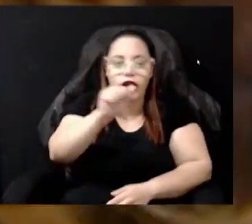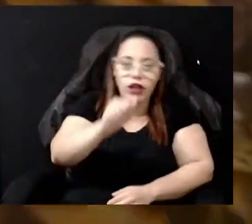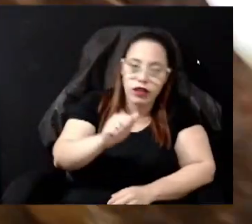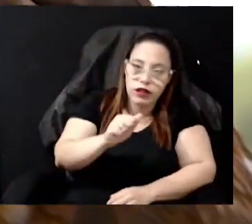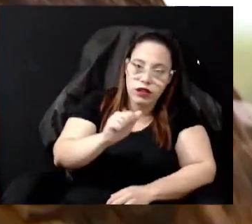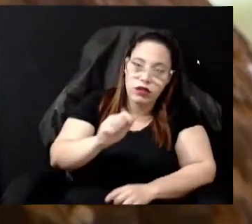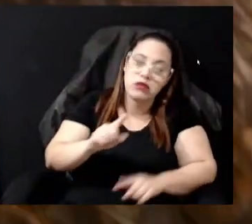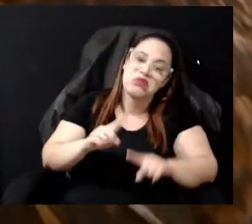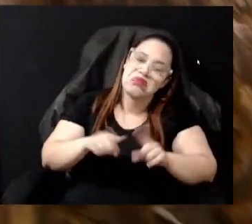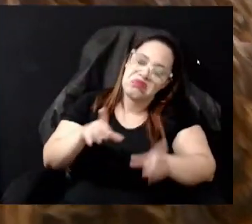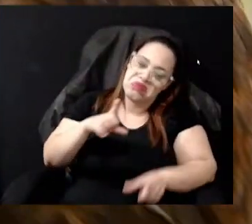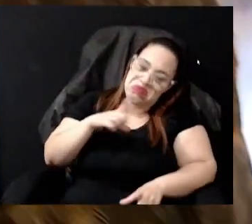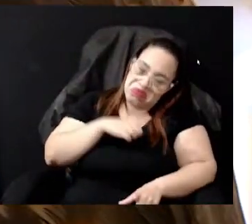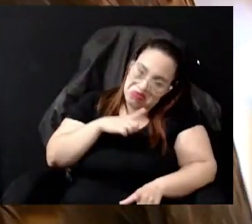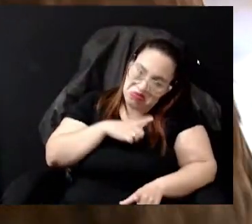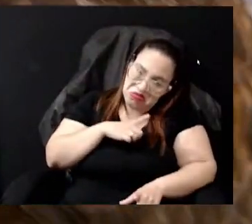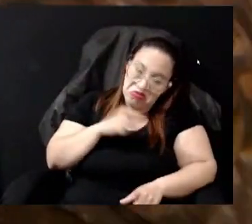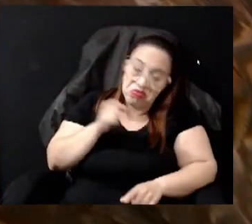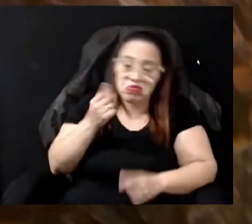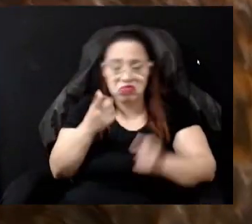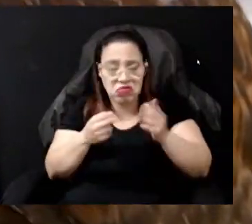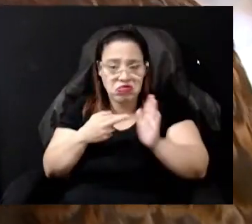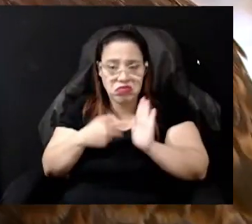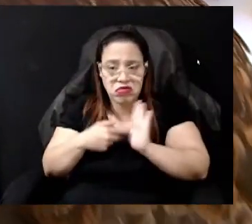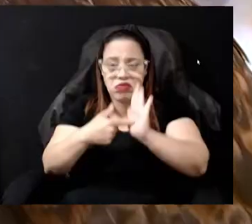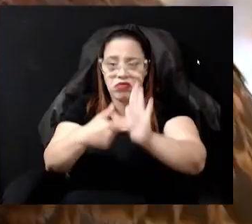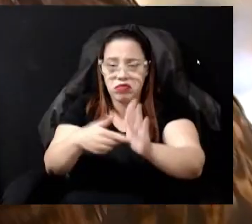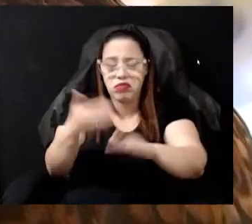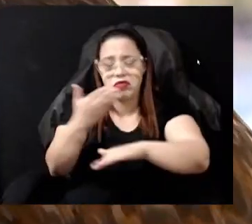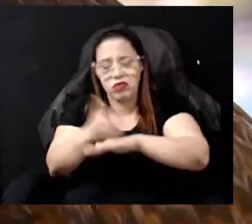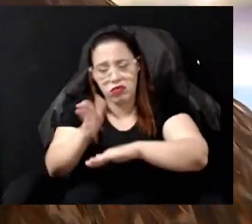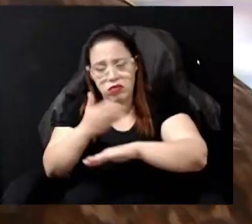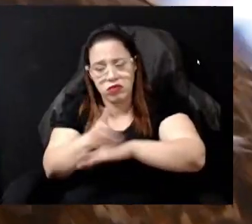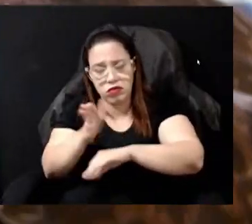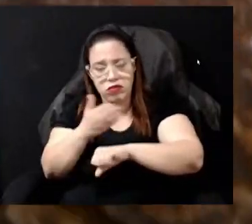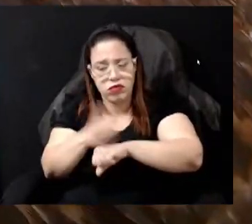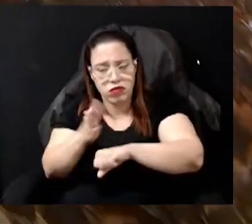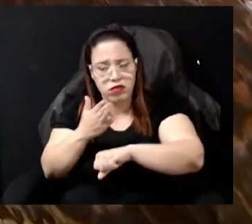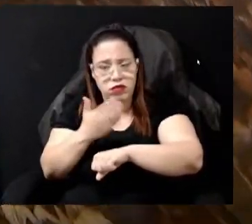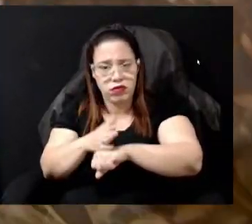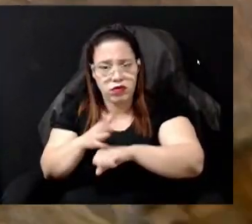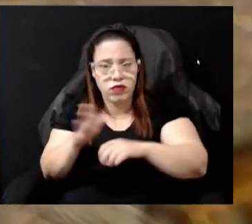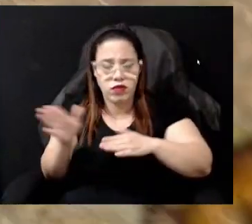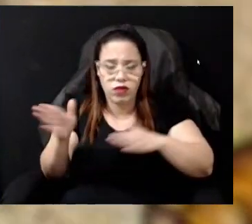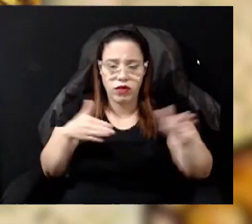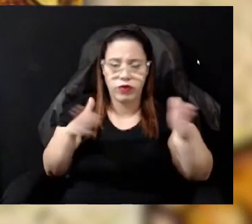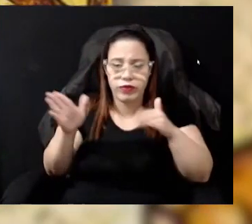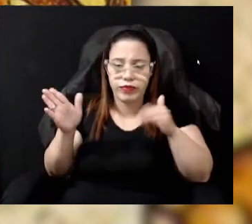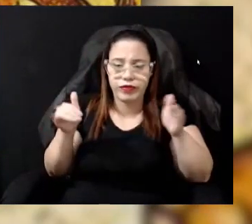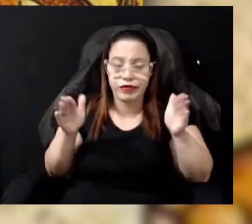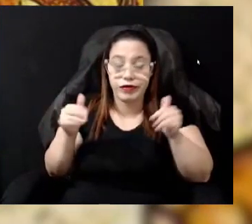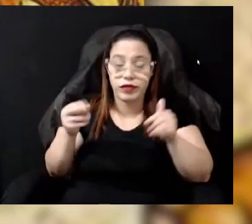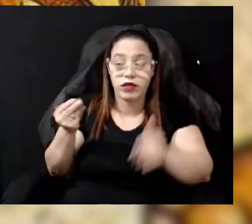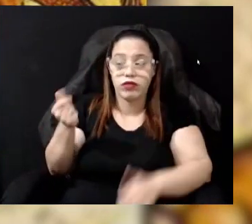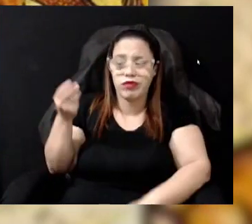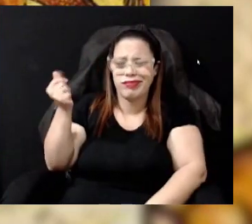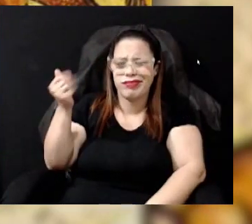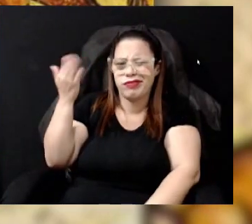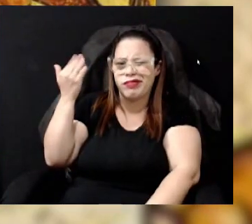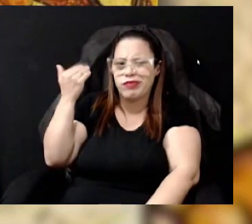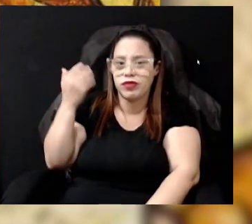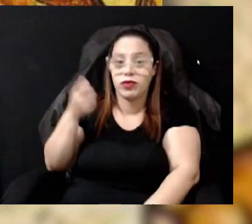que mostram que o treinamento de aves de rapina ocorre há milhares de anos. Desenhos em baixo